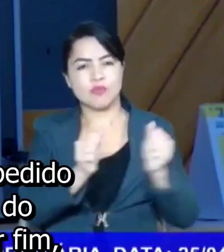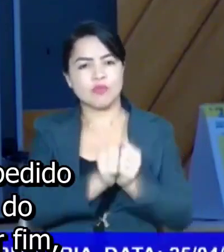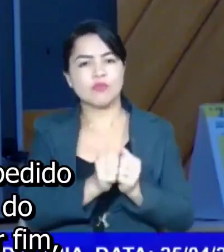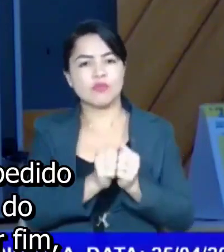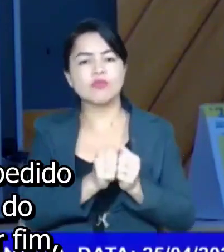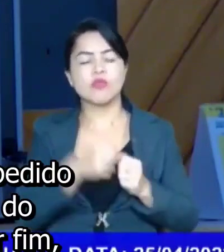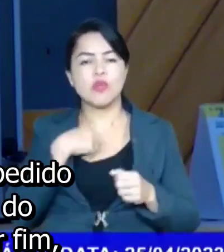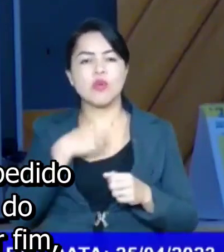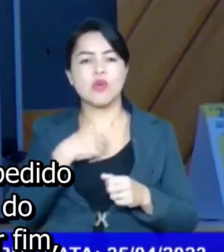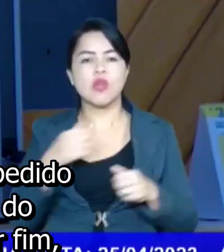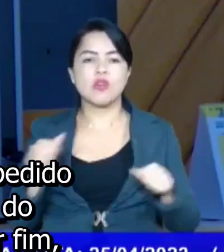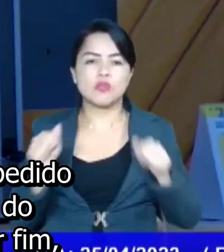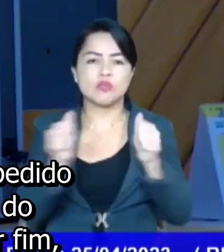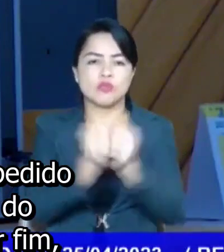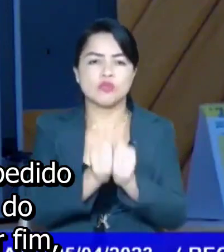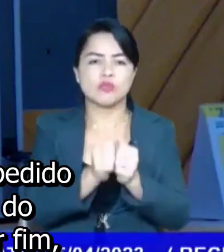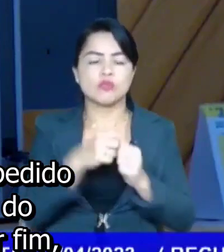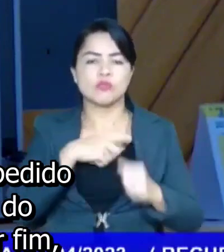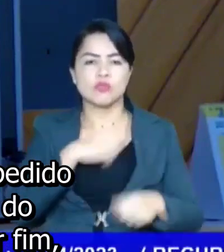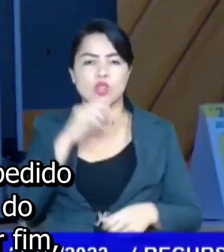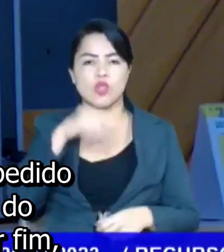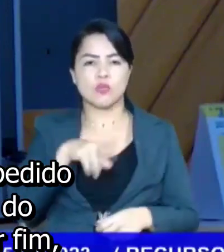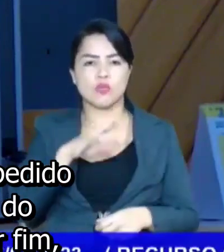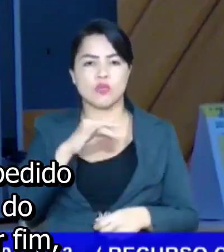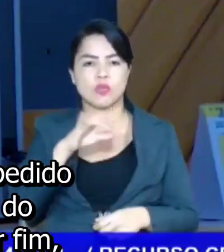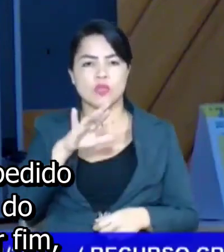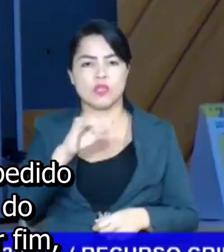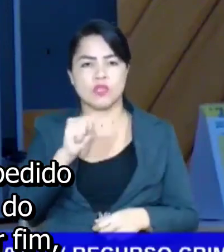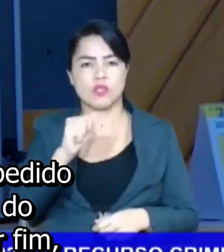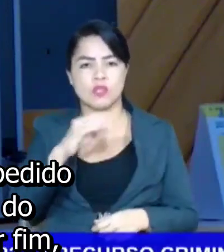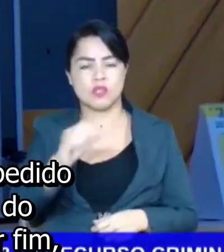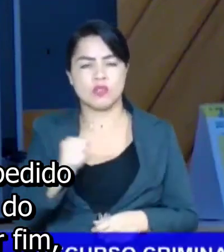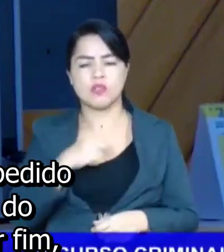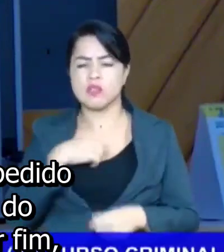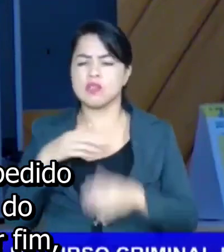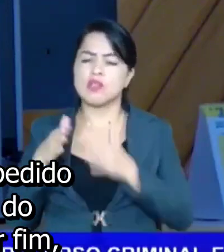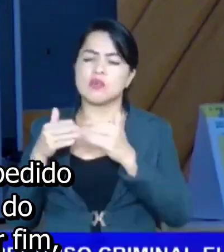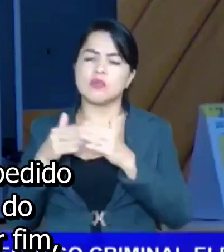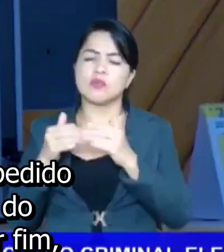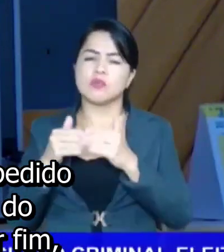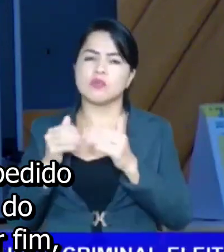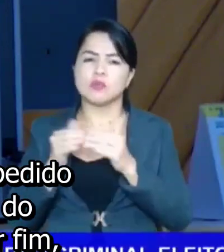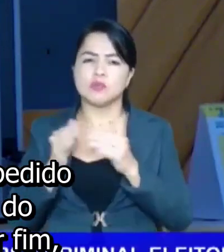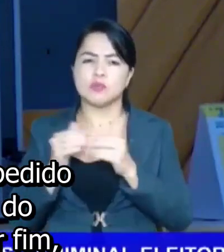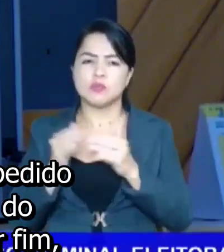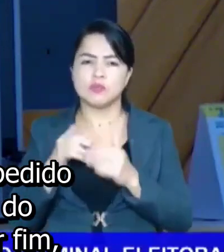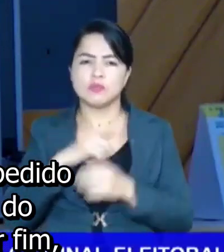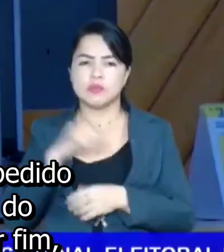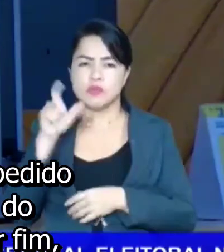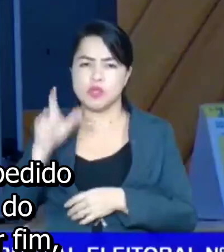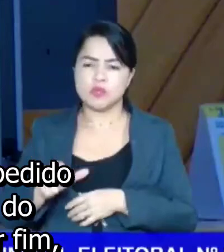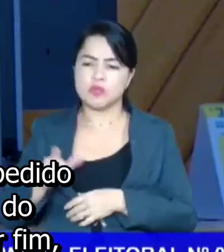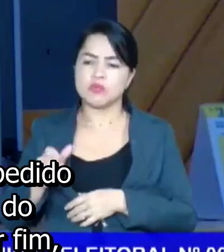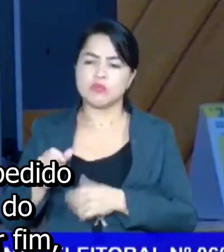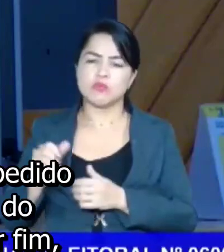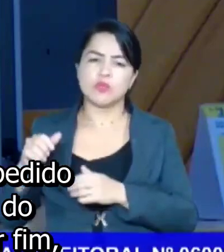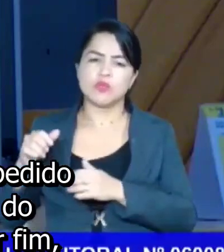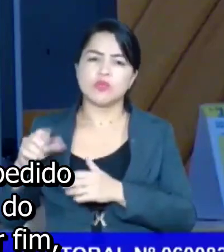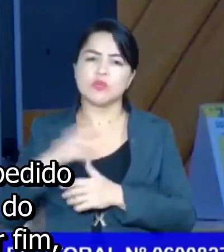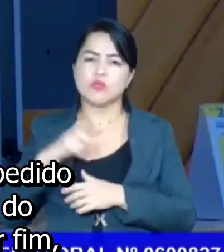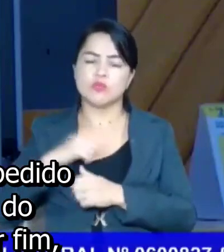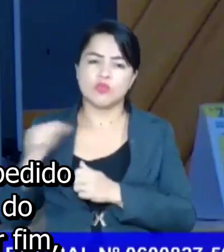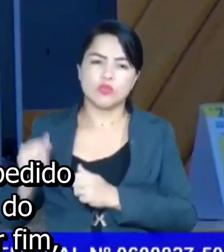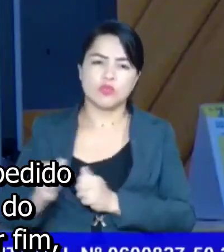carona até Conceição do Muriacá partiu de um pedido das pessoas transportadas